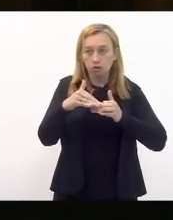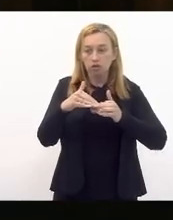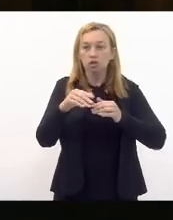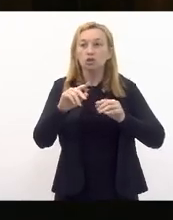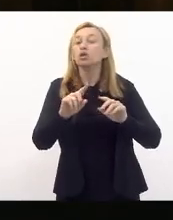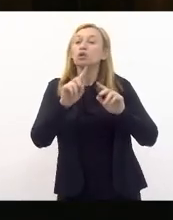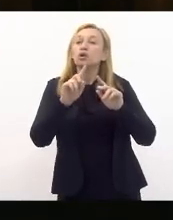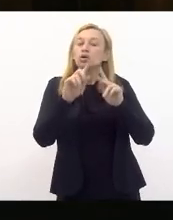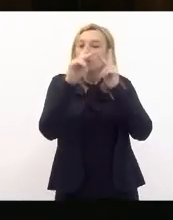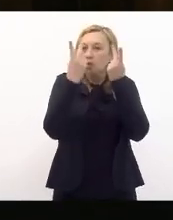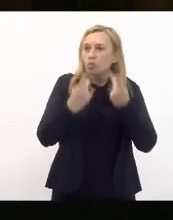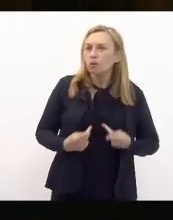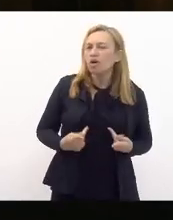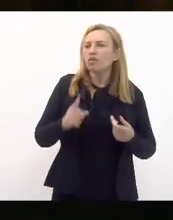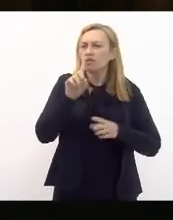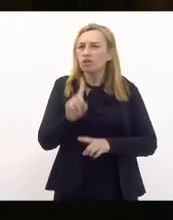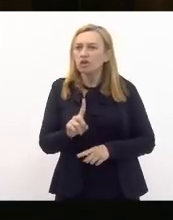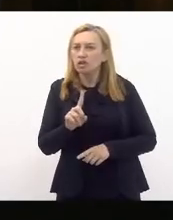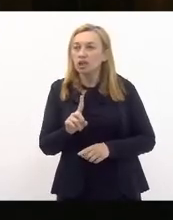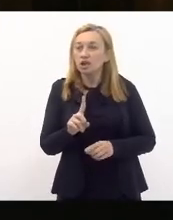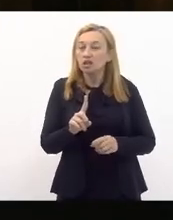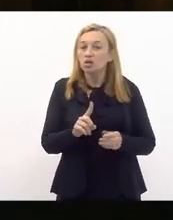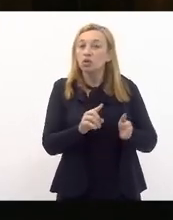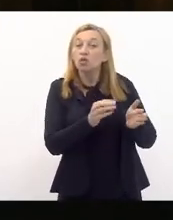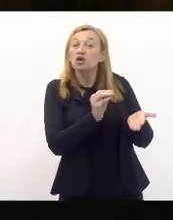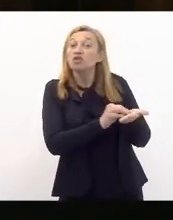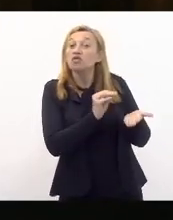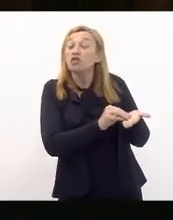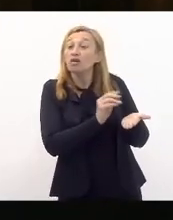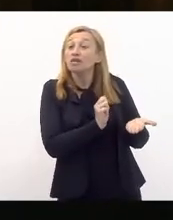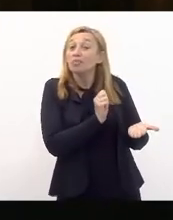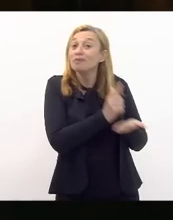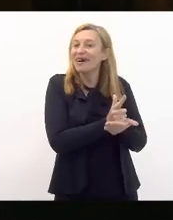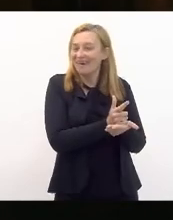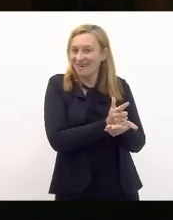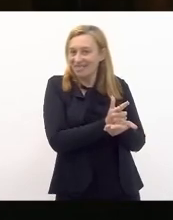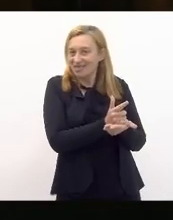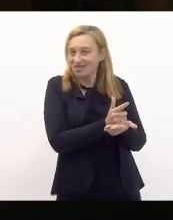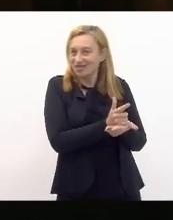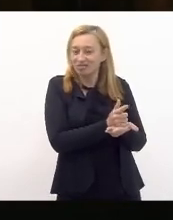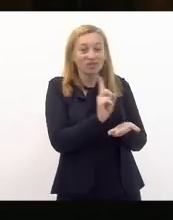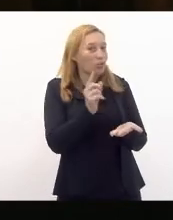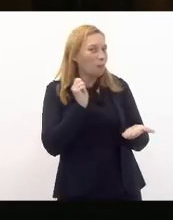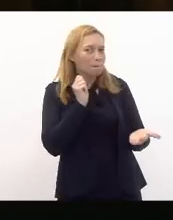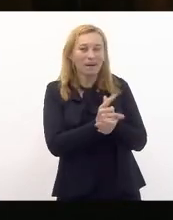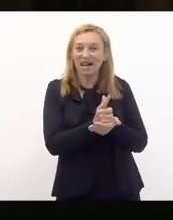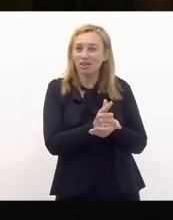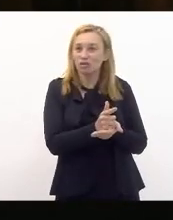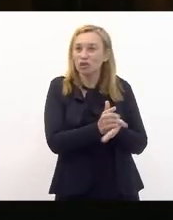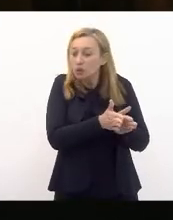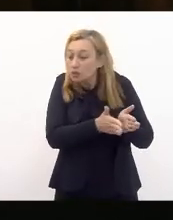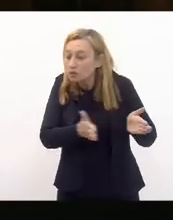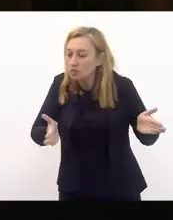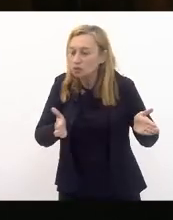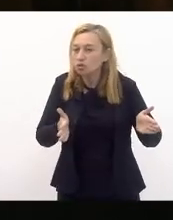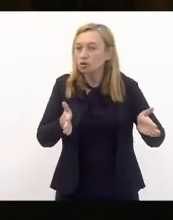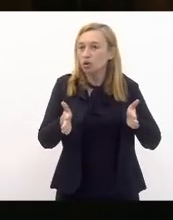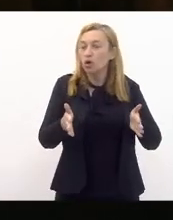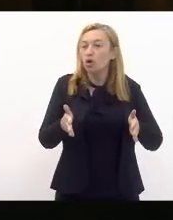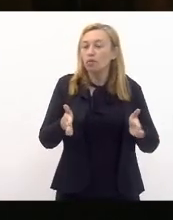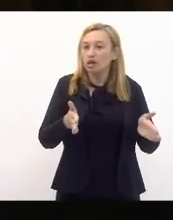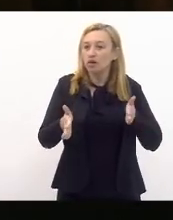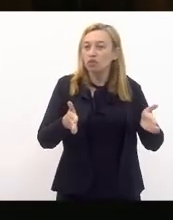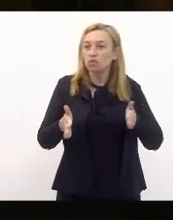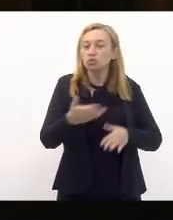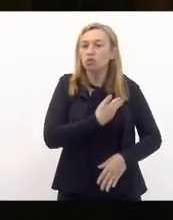pactuados com a secretaria de fazenda é um gesto apagar restos a pagar que não foram pagos durante o governo Pezão